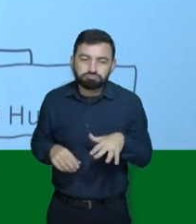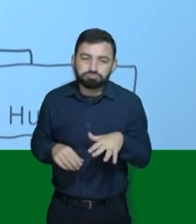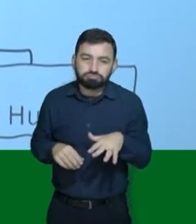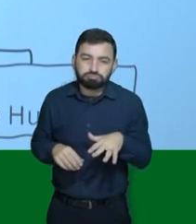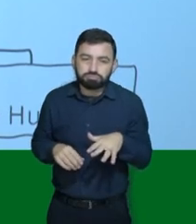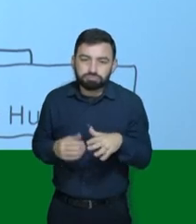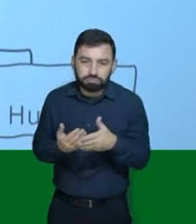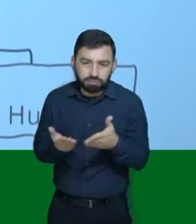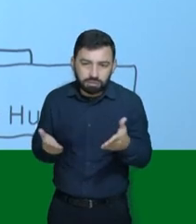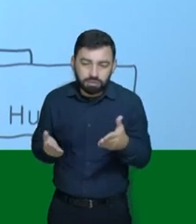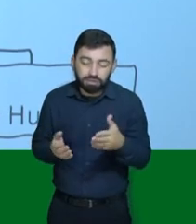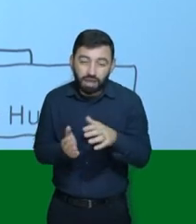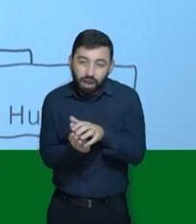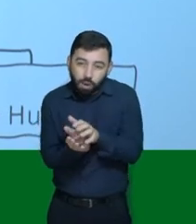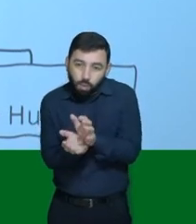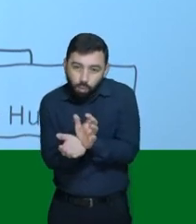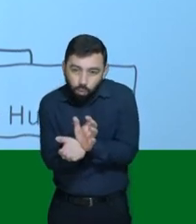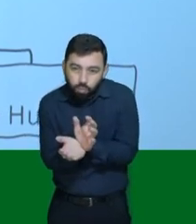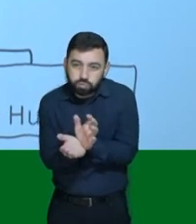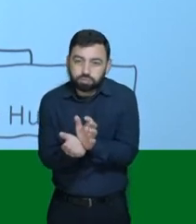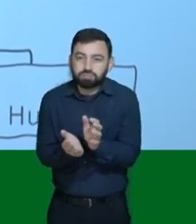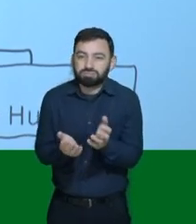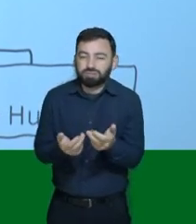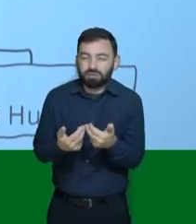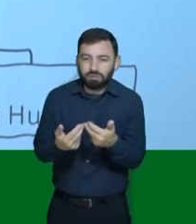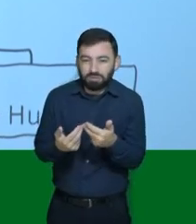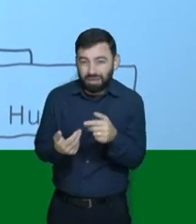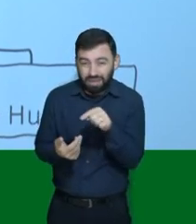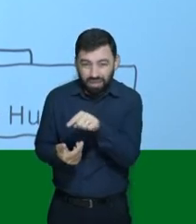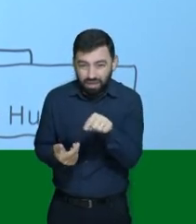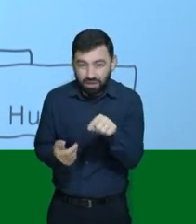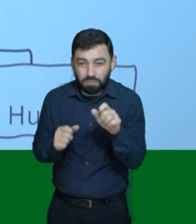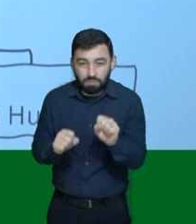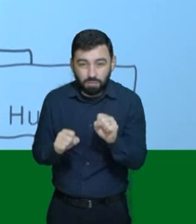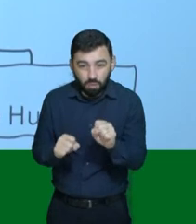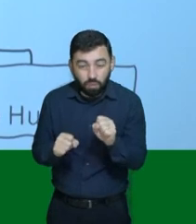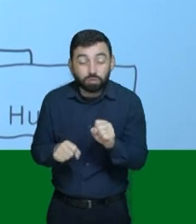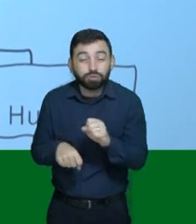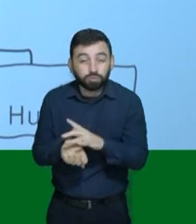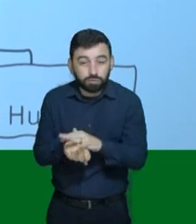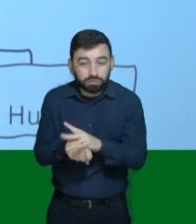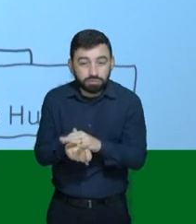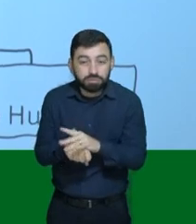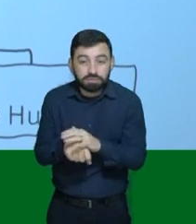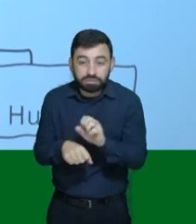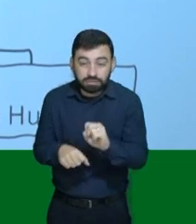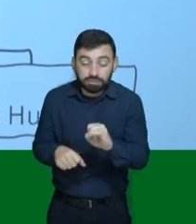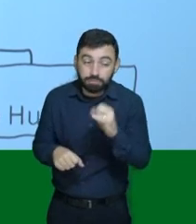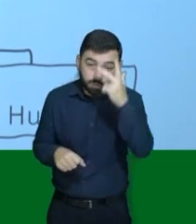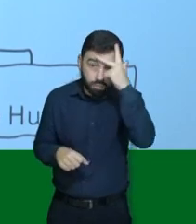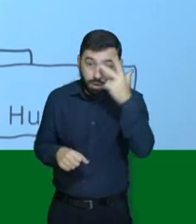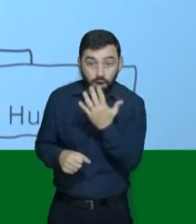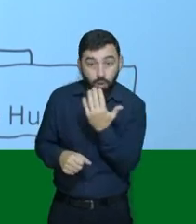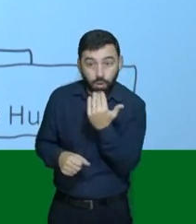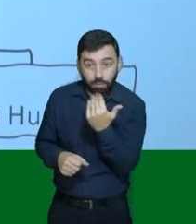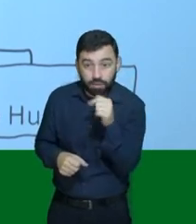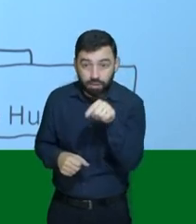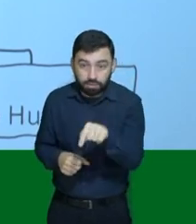aquicultura, as ostras podem desenvolver organismos patogênicos que, se consumidos pelo